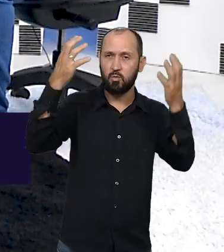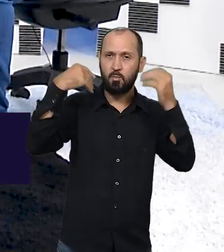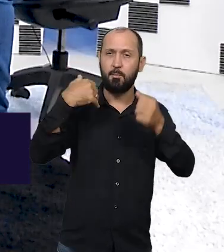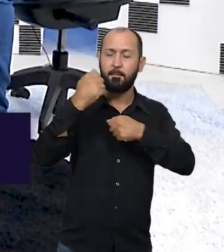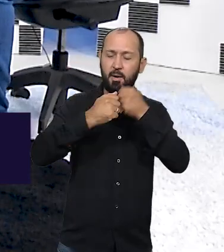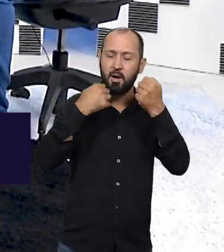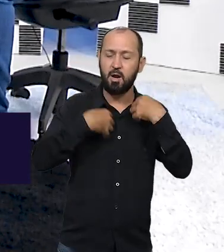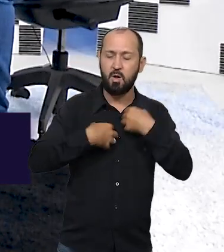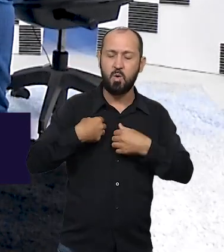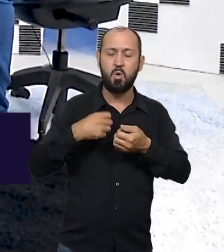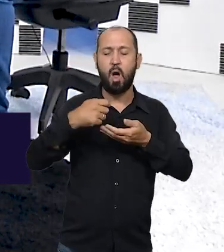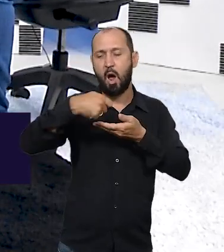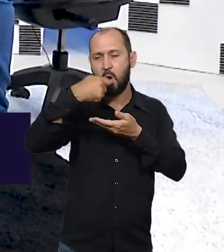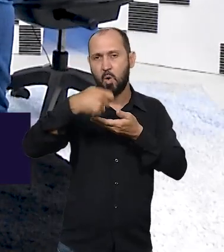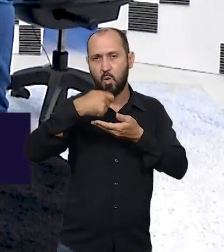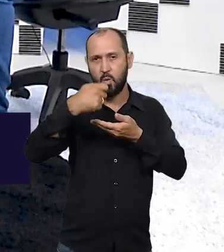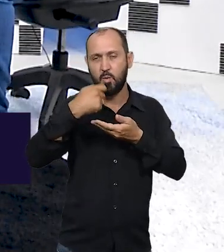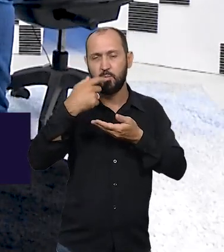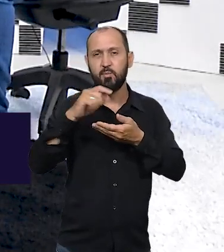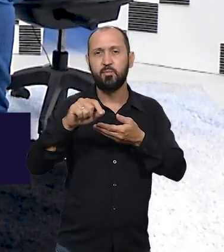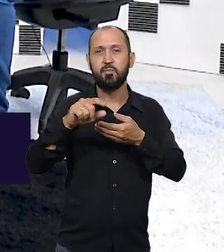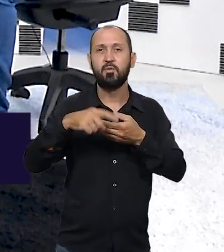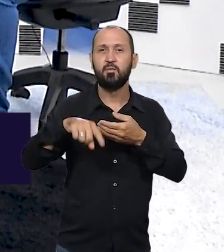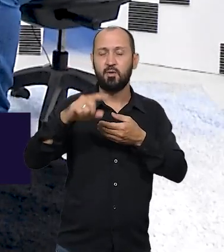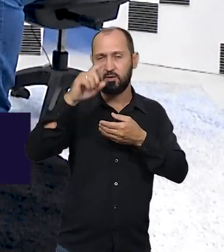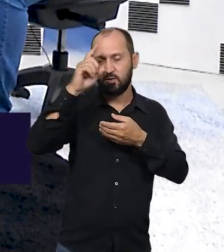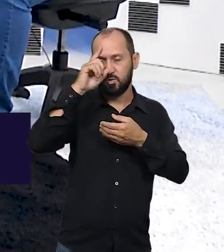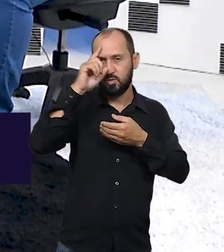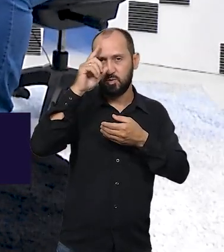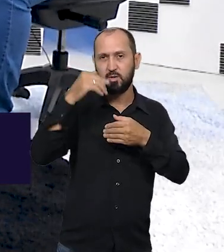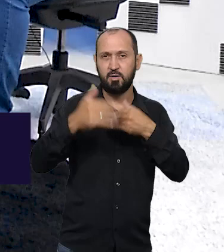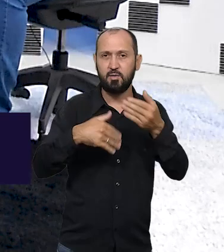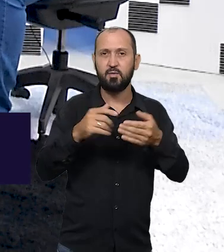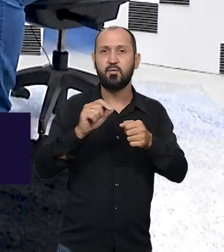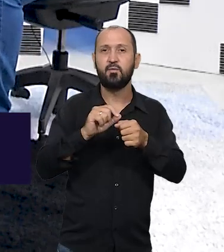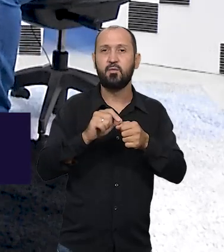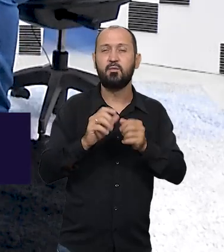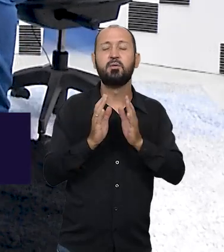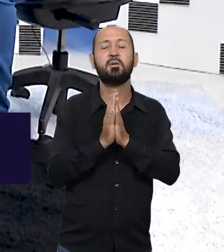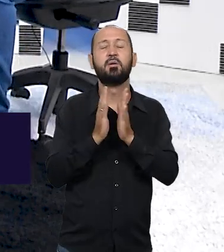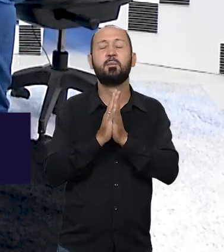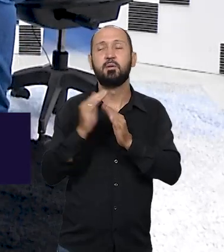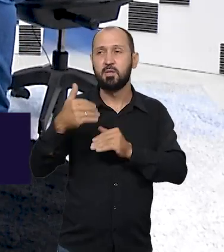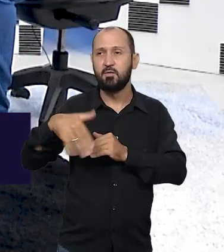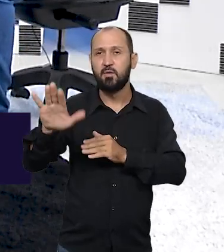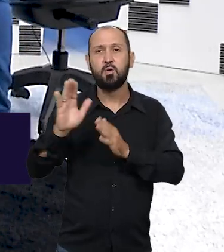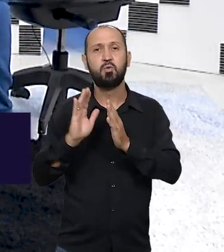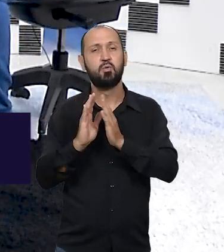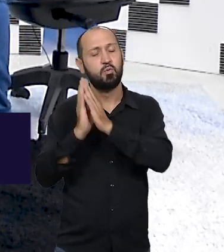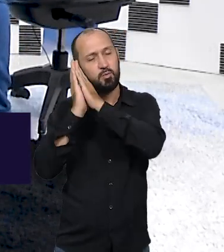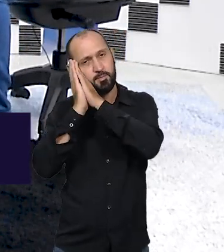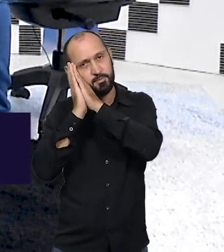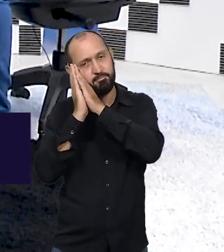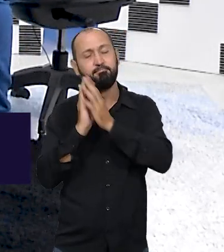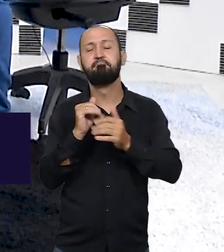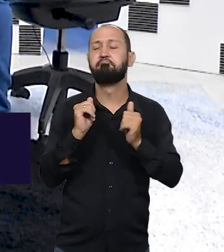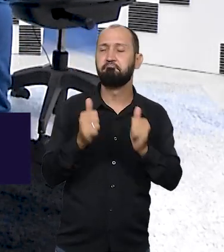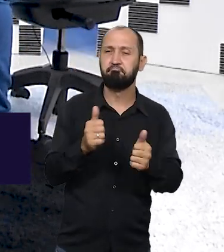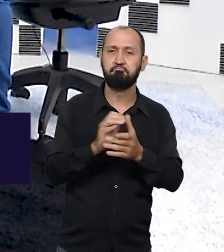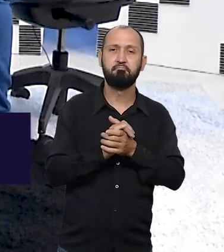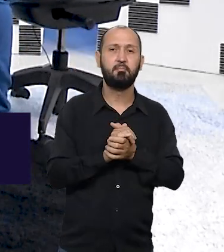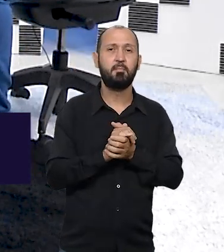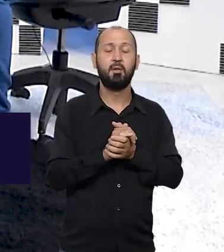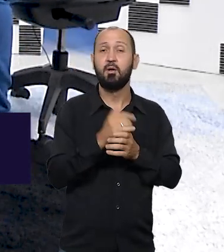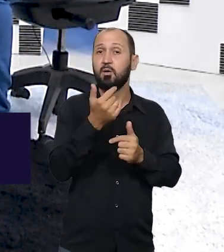ele, então a rotina ele vai fazer a prece dele e vai dormir. Pronto, fizemos isso, graças a Deus não tem terror